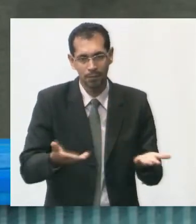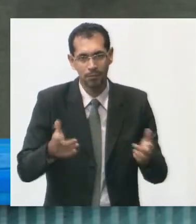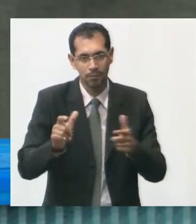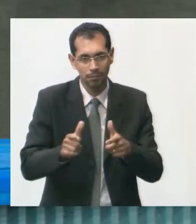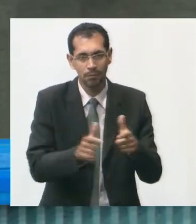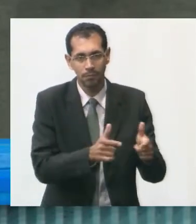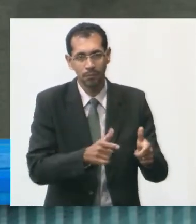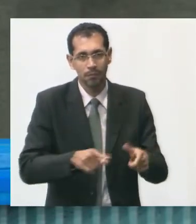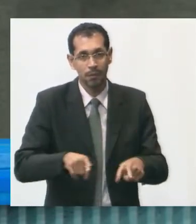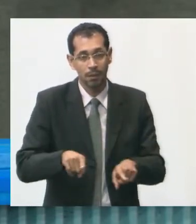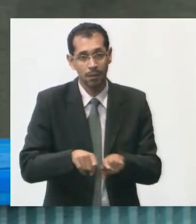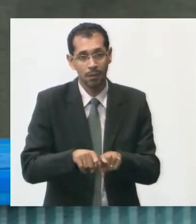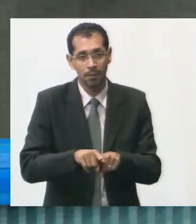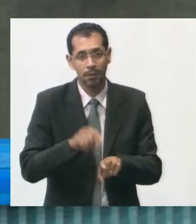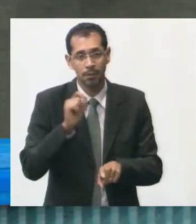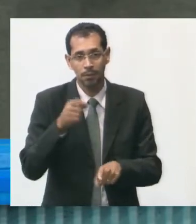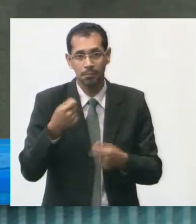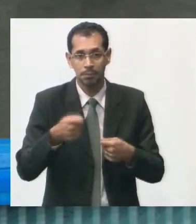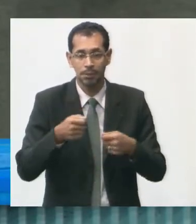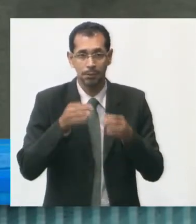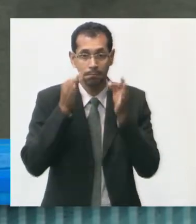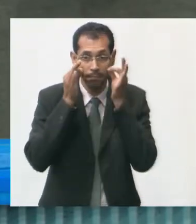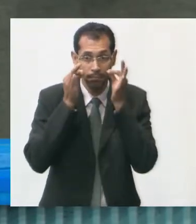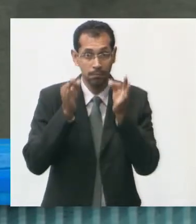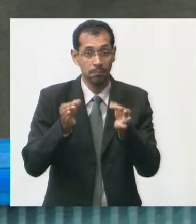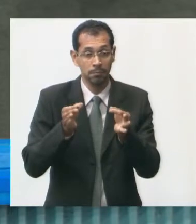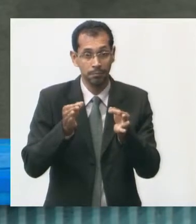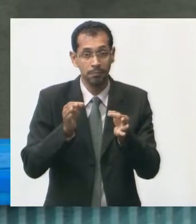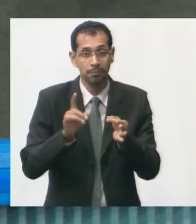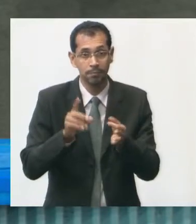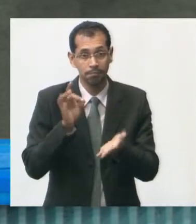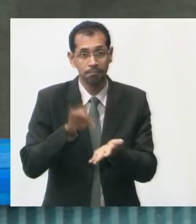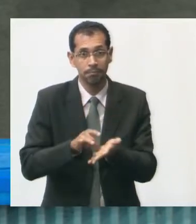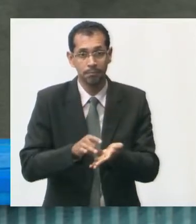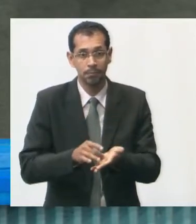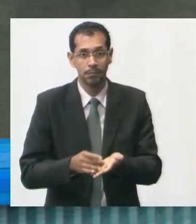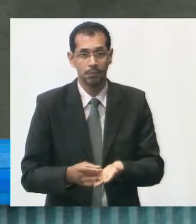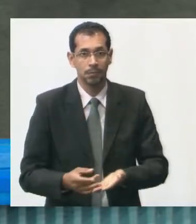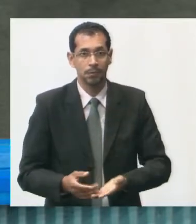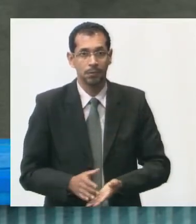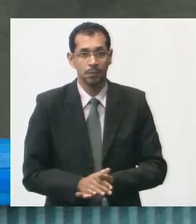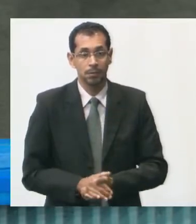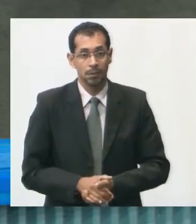seja olhado com bons olhos e realmente a nossa região